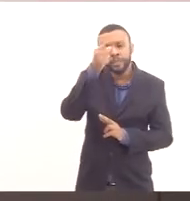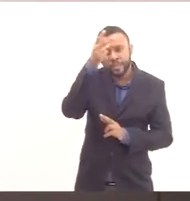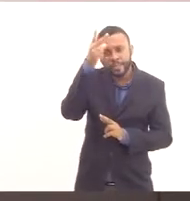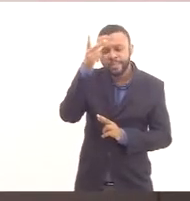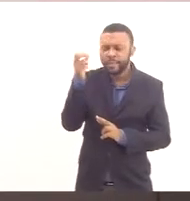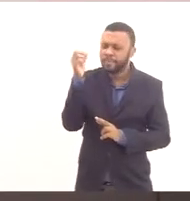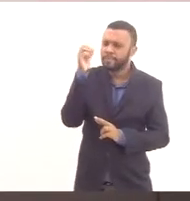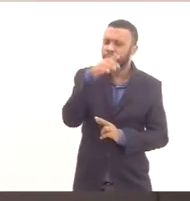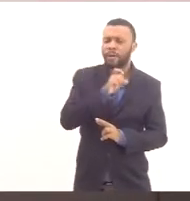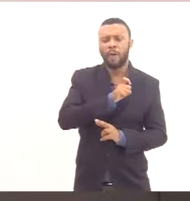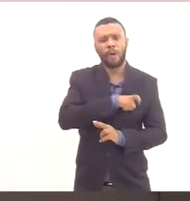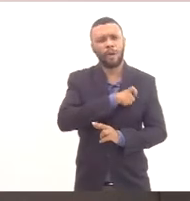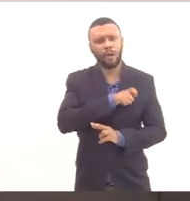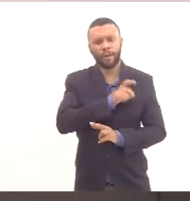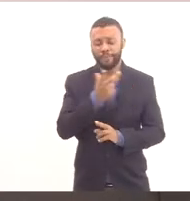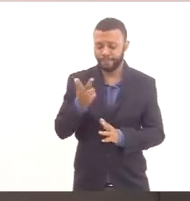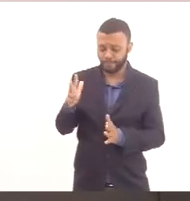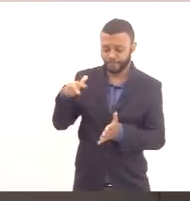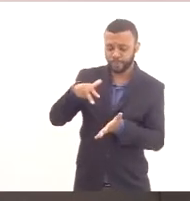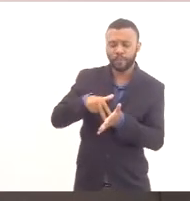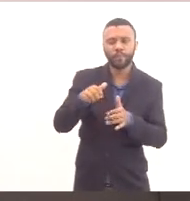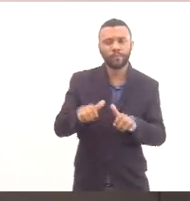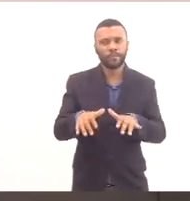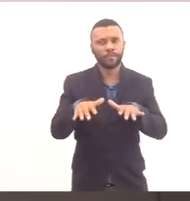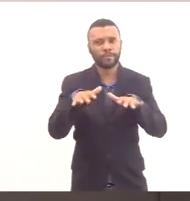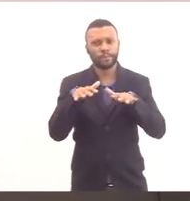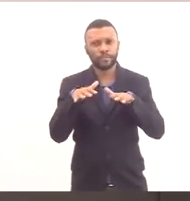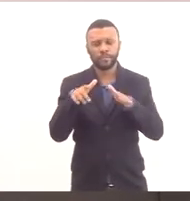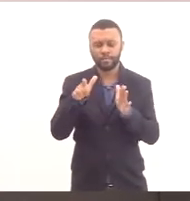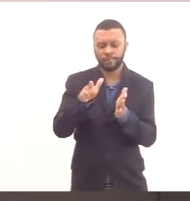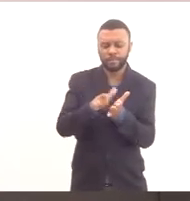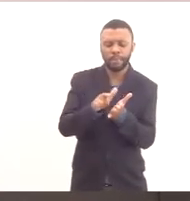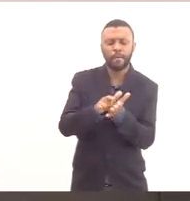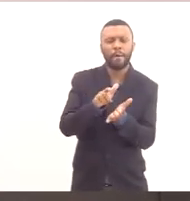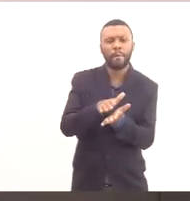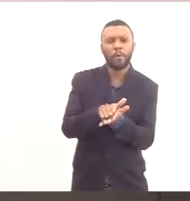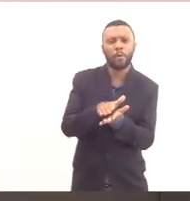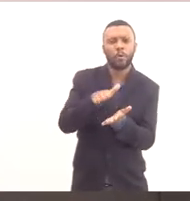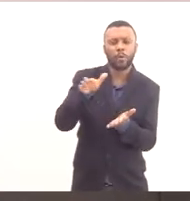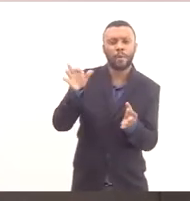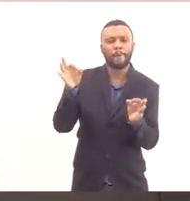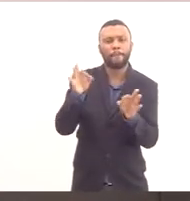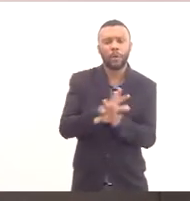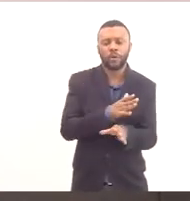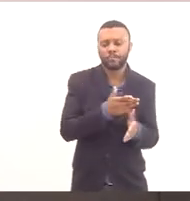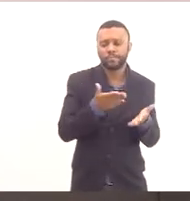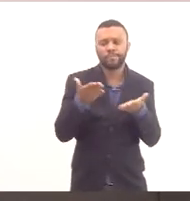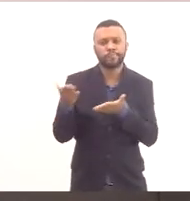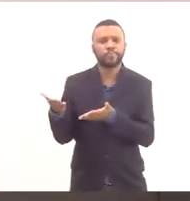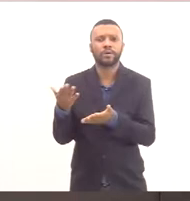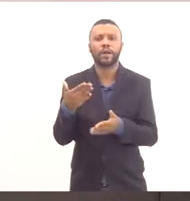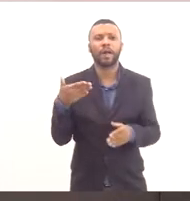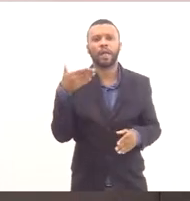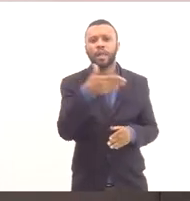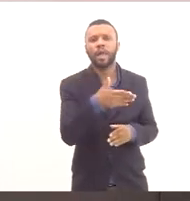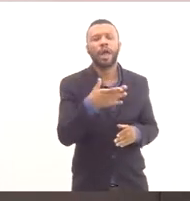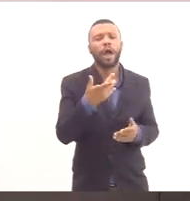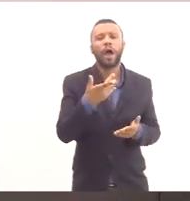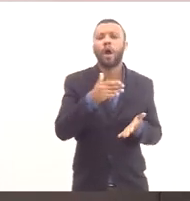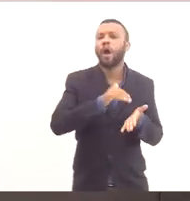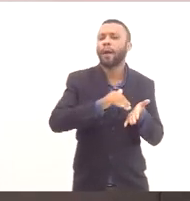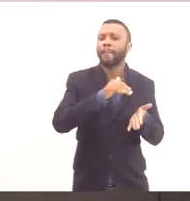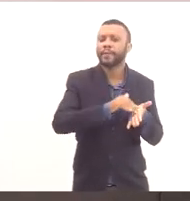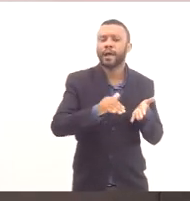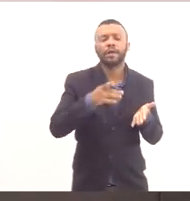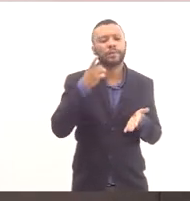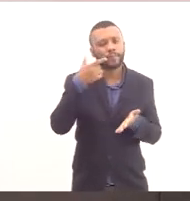dizer elegância de Vira essa audiência com Calhamaço de documentos depois sair daqui irão gabinete Deputado Luiz Paulo entregar os